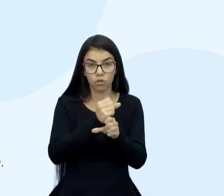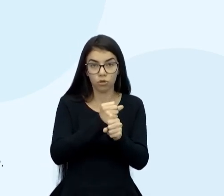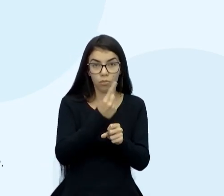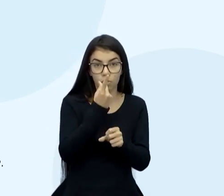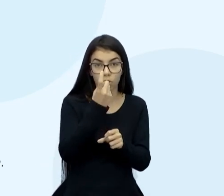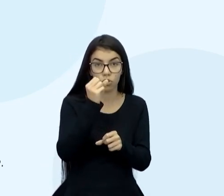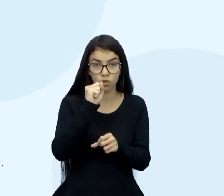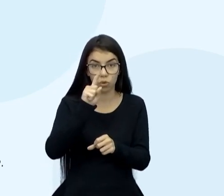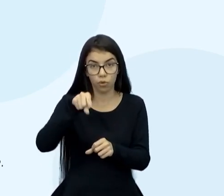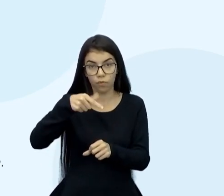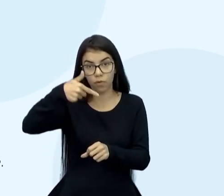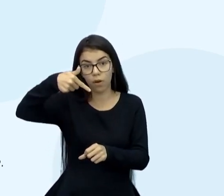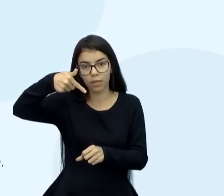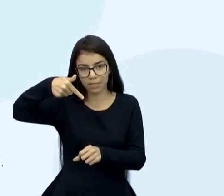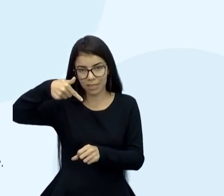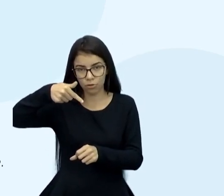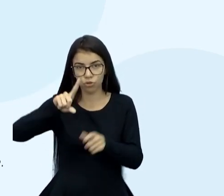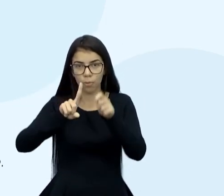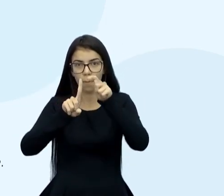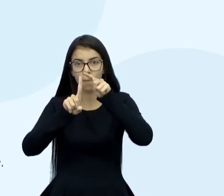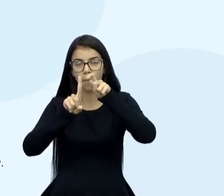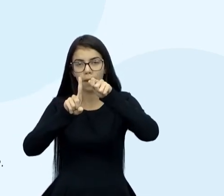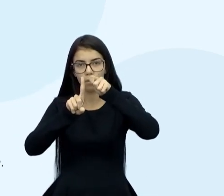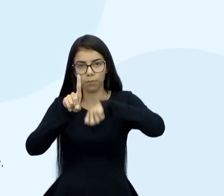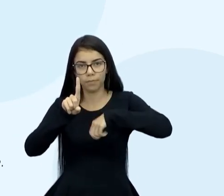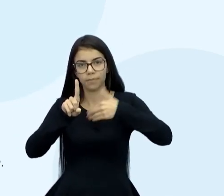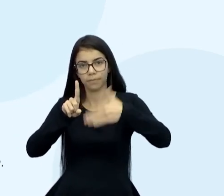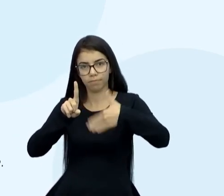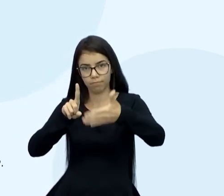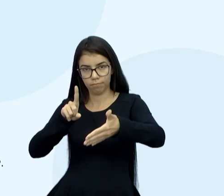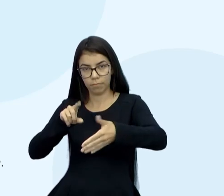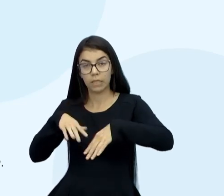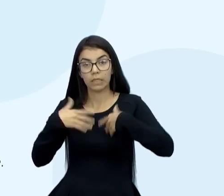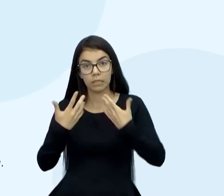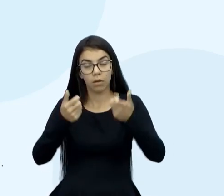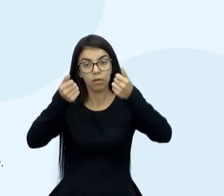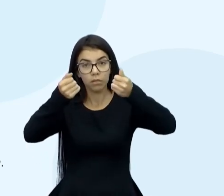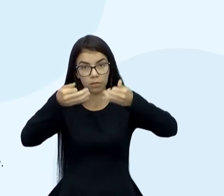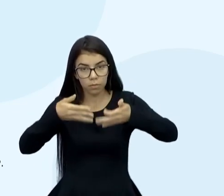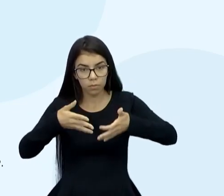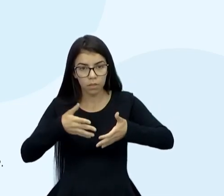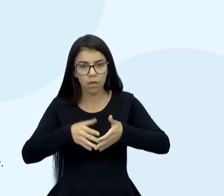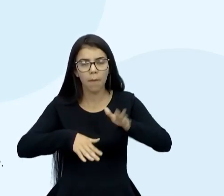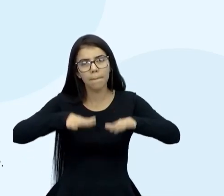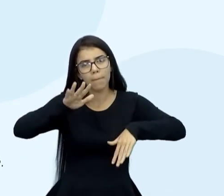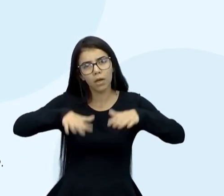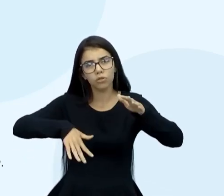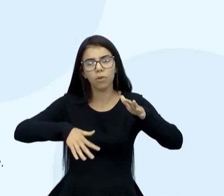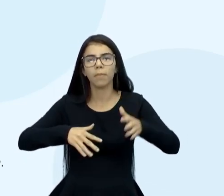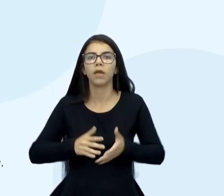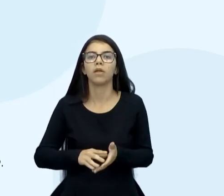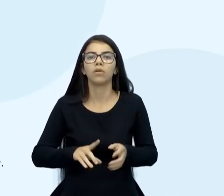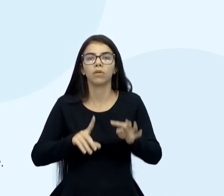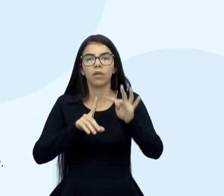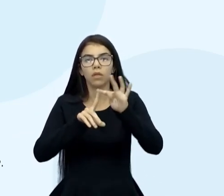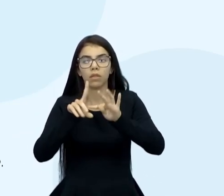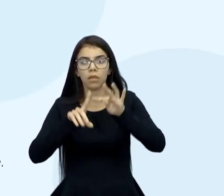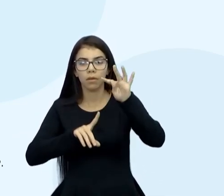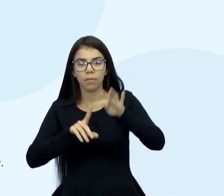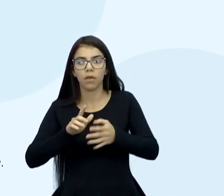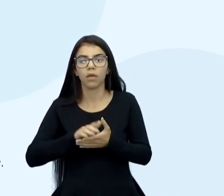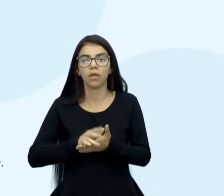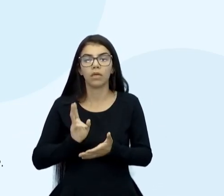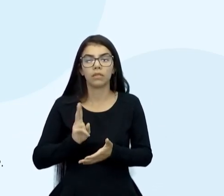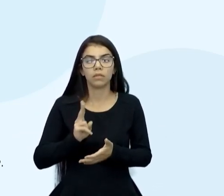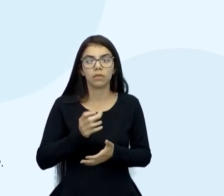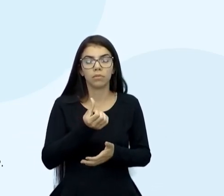graus Celsius por mês, tá? Ou seja, eu tenho uma amplitude térmica média de 6,7 graus Celsius